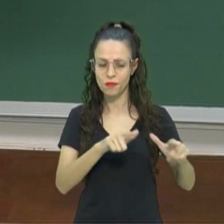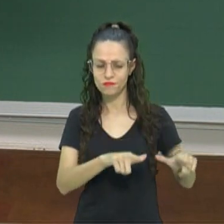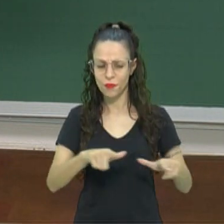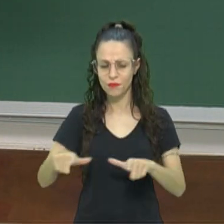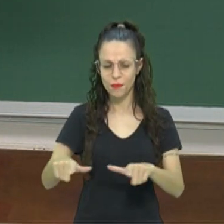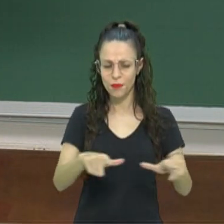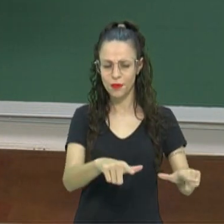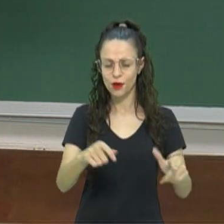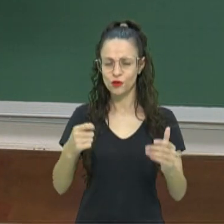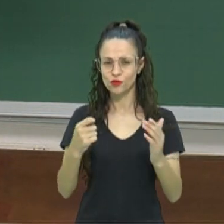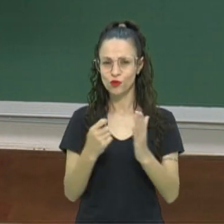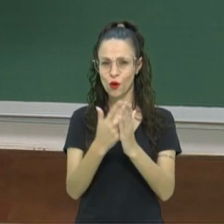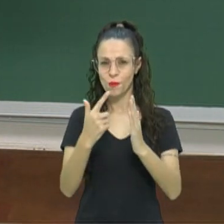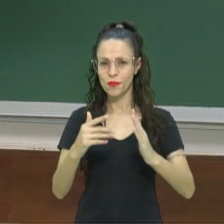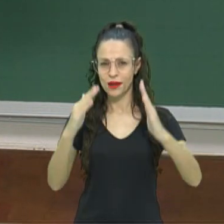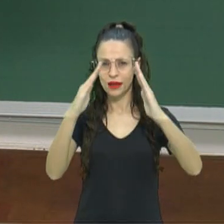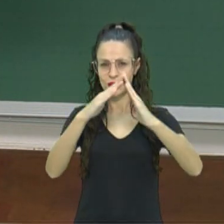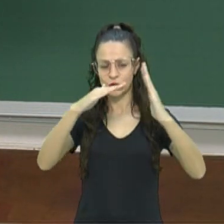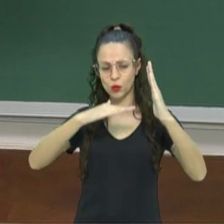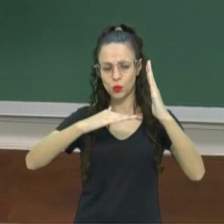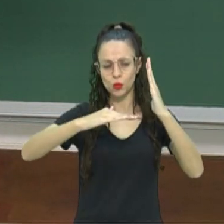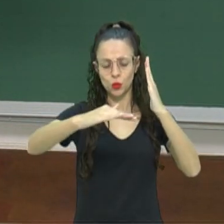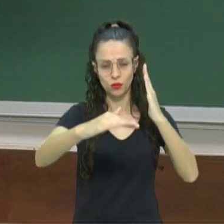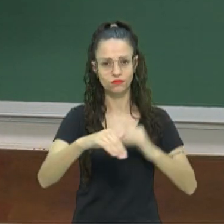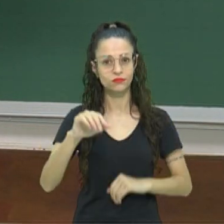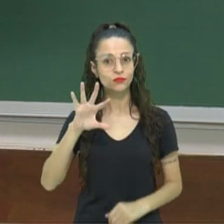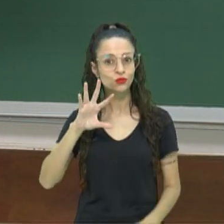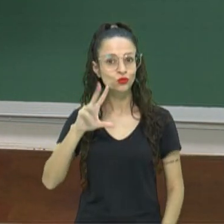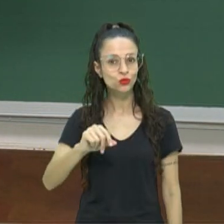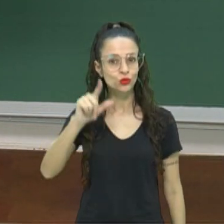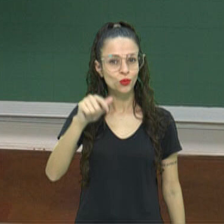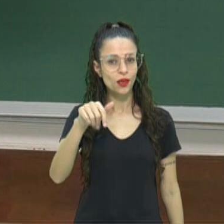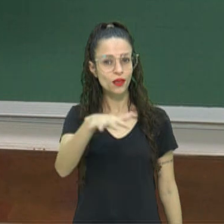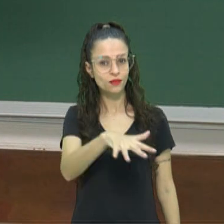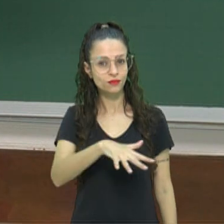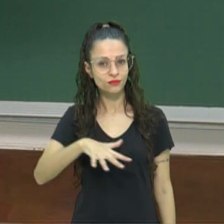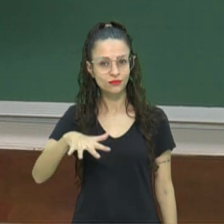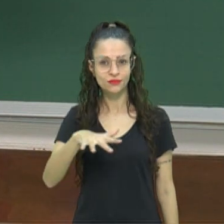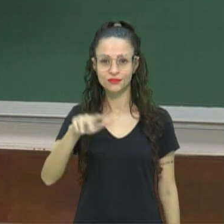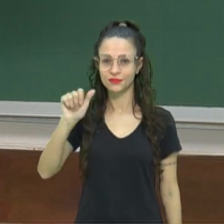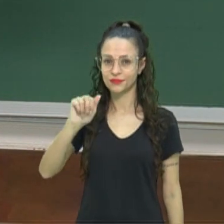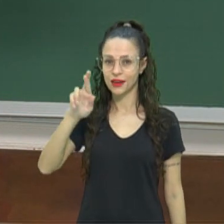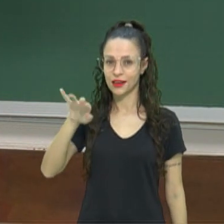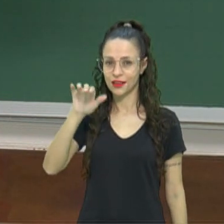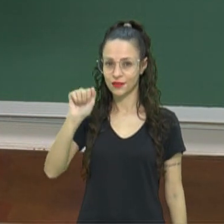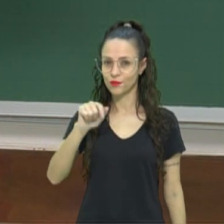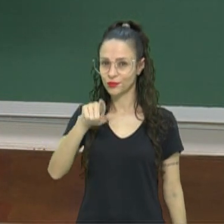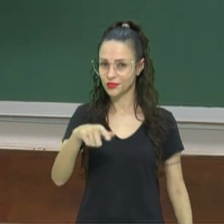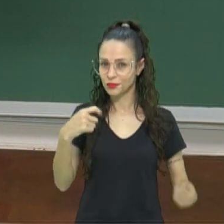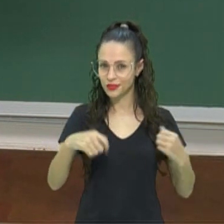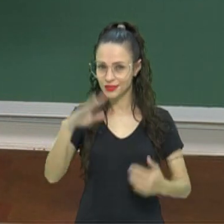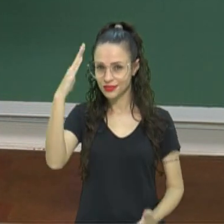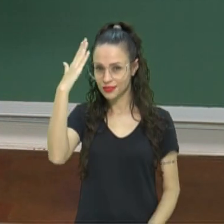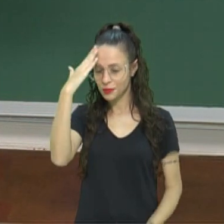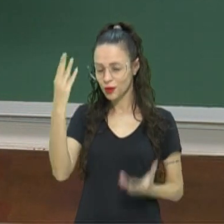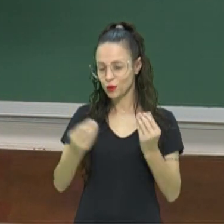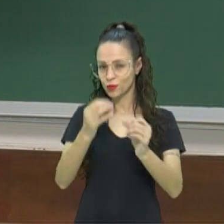comprar forro, é tudo área e você precisa saber determinar essas medidas, ok? Vamos